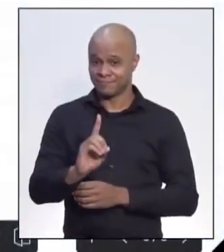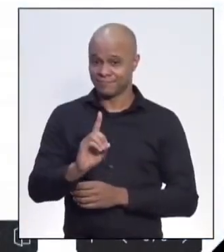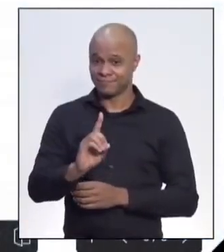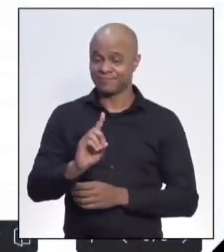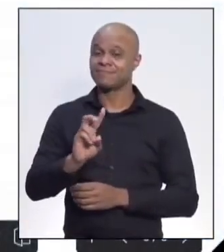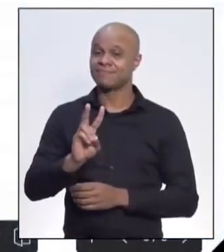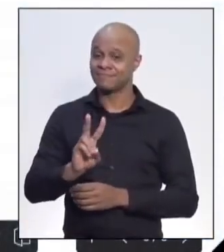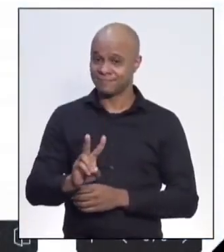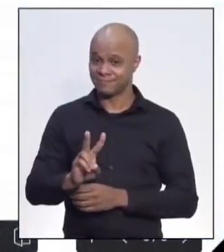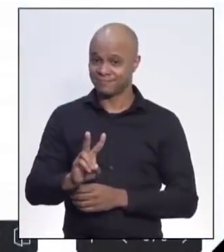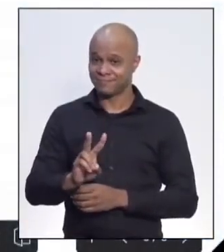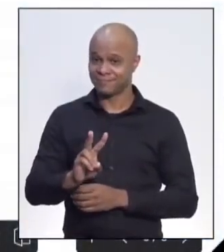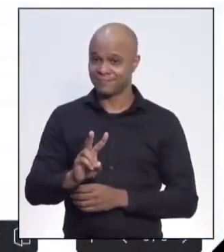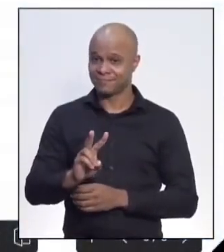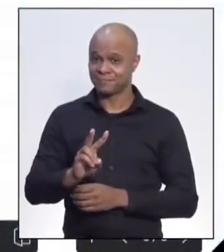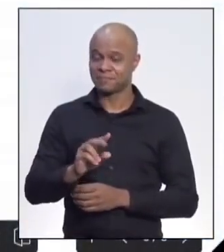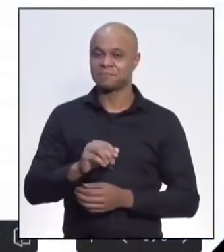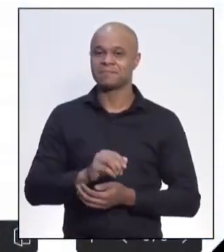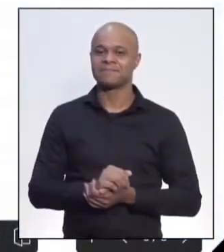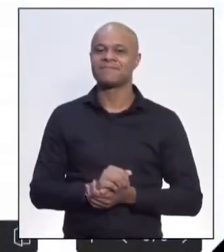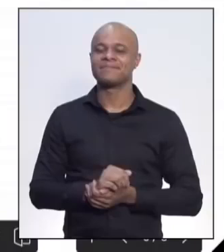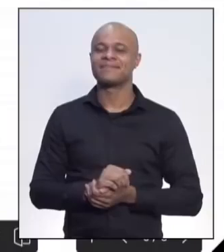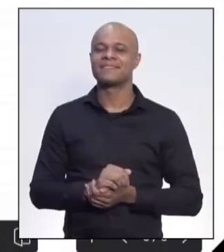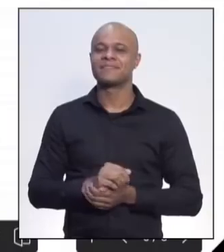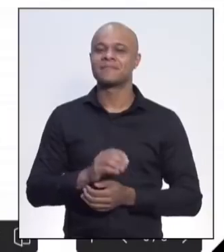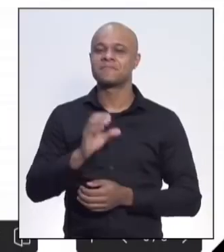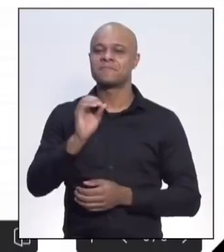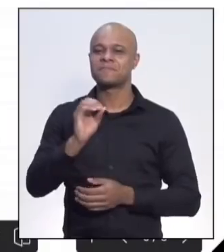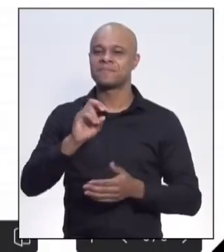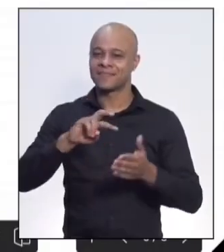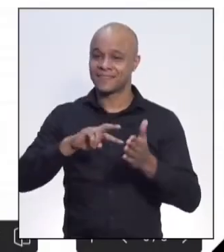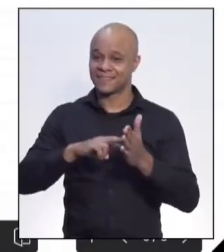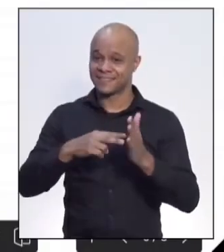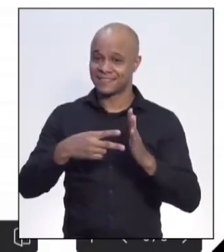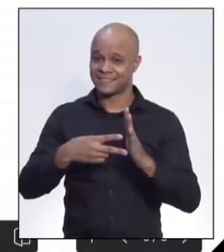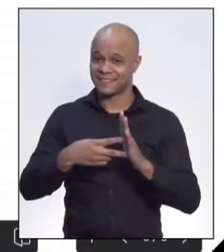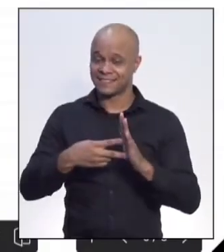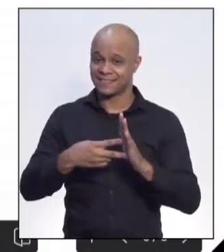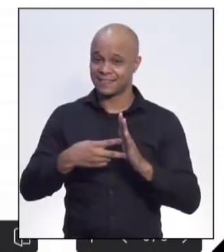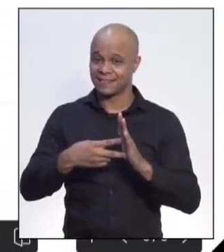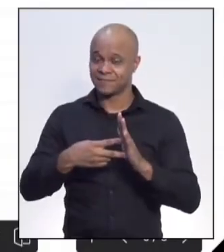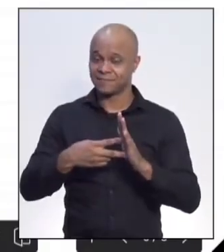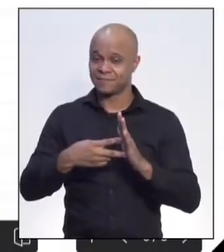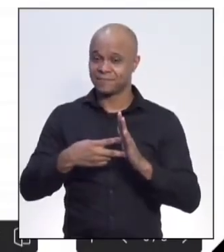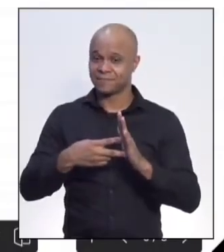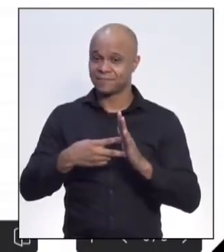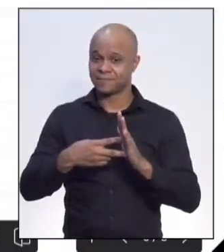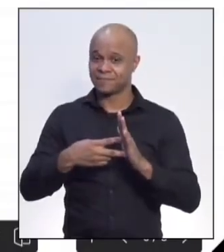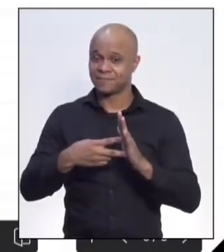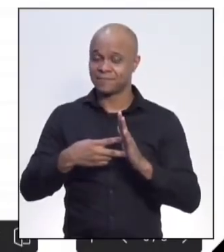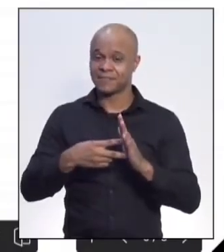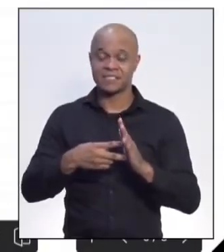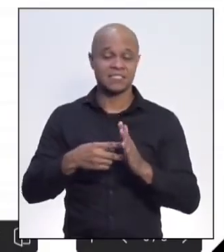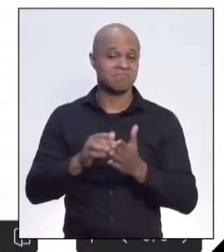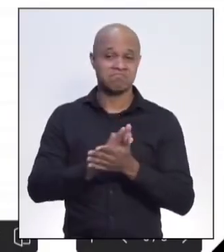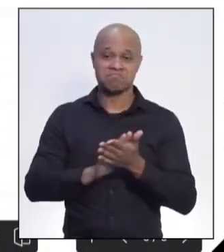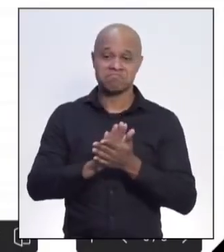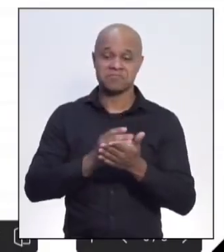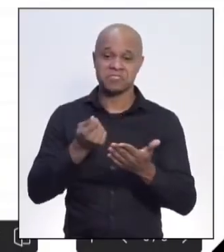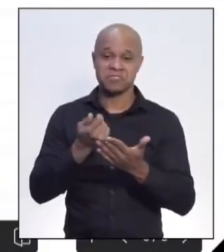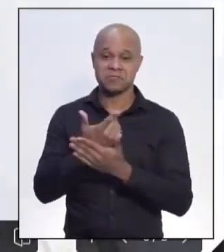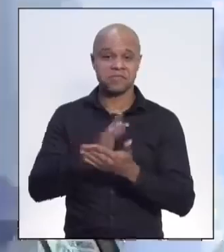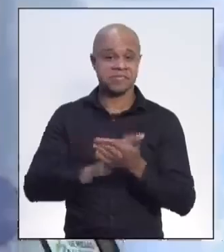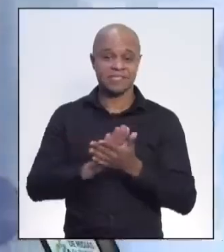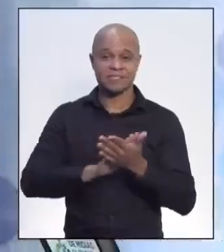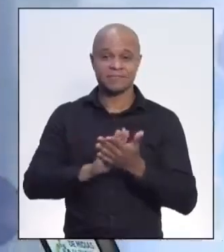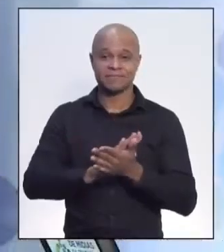2. 0 significa não comprei nenhuma banana, então não comprei nenhum quilo